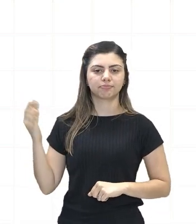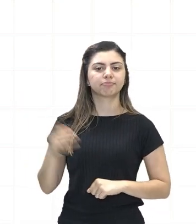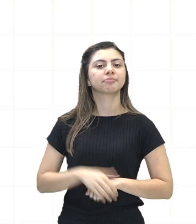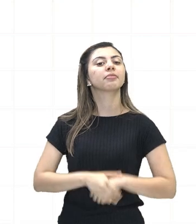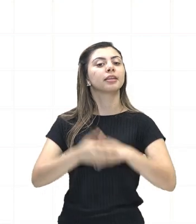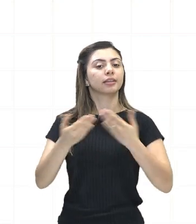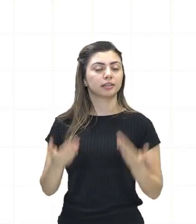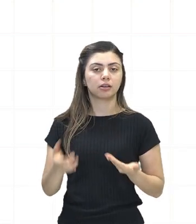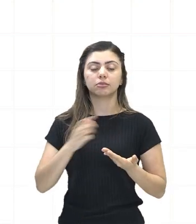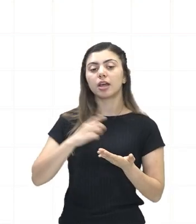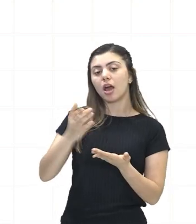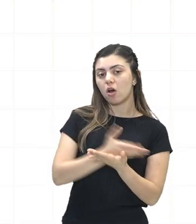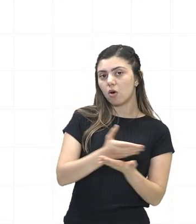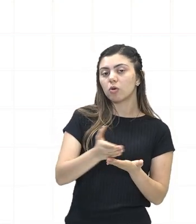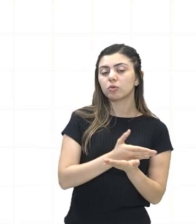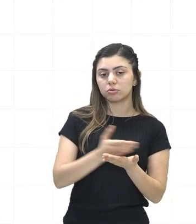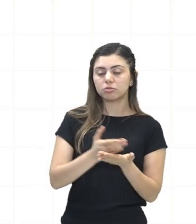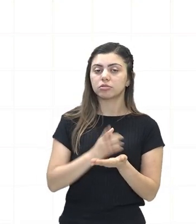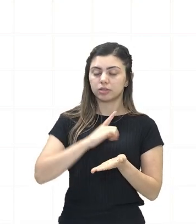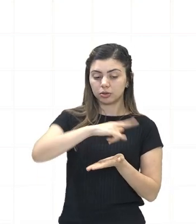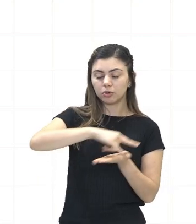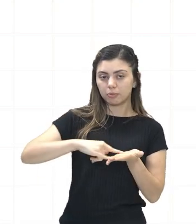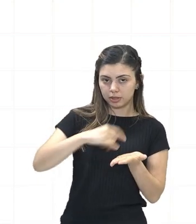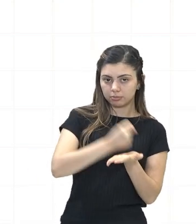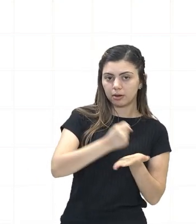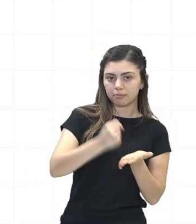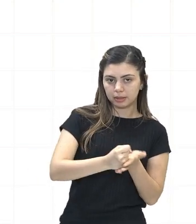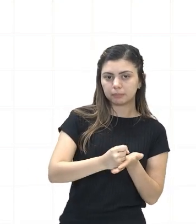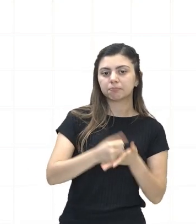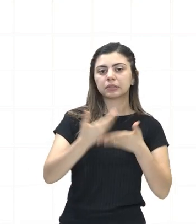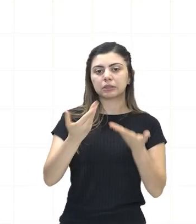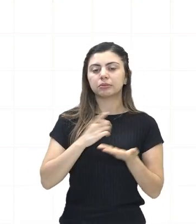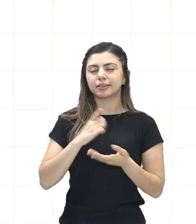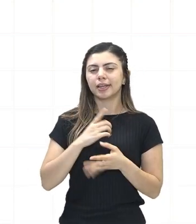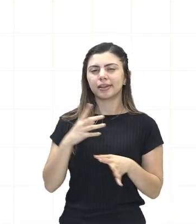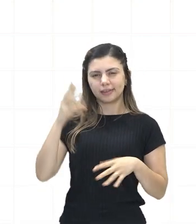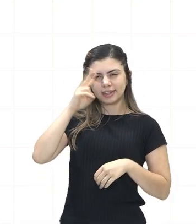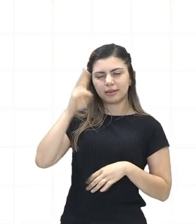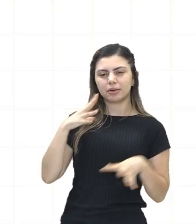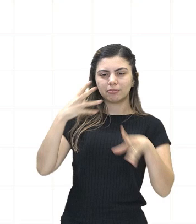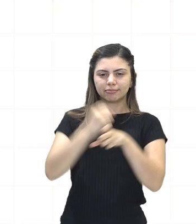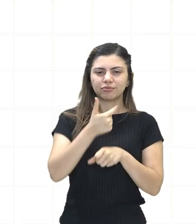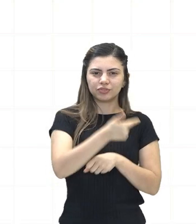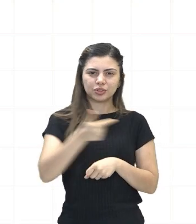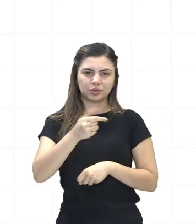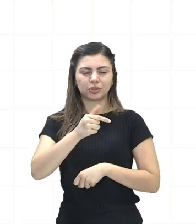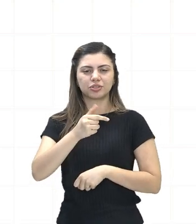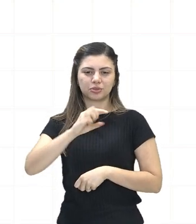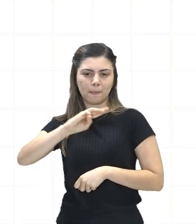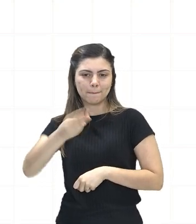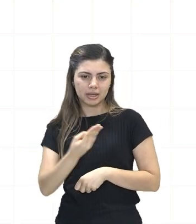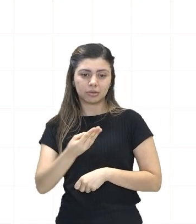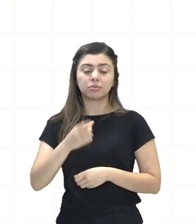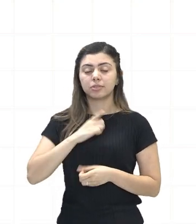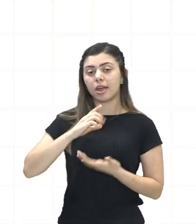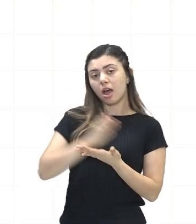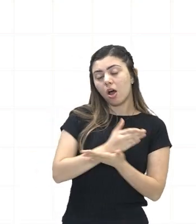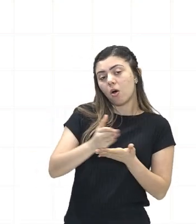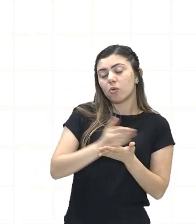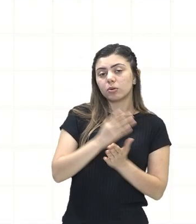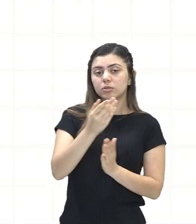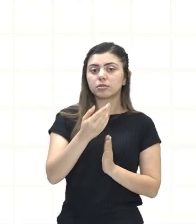os refugiados que são reconhecidos, aqueles 22 milhões que a gente viu agora há pouco ali, a gente tem alguns países